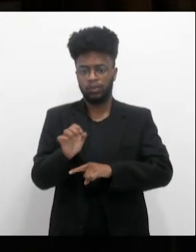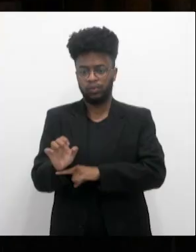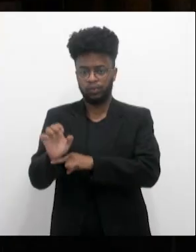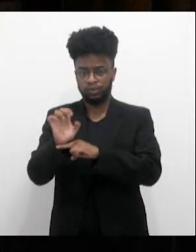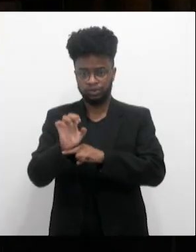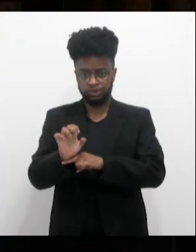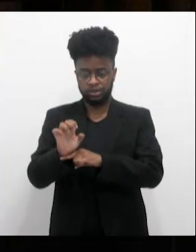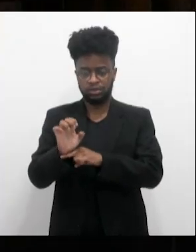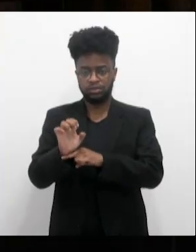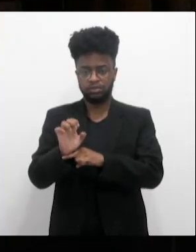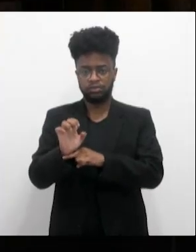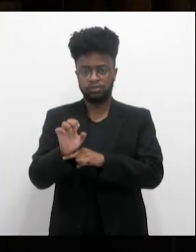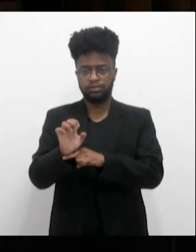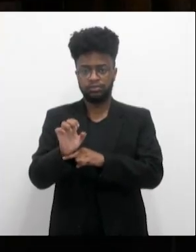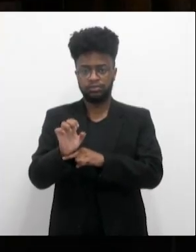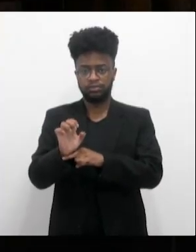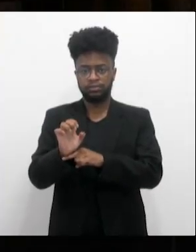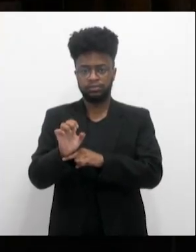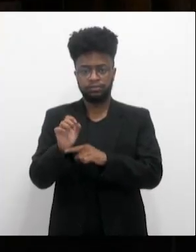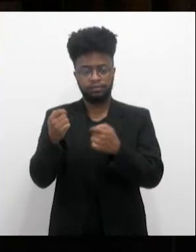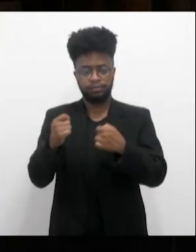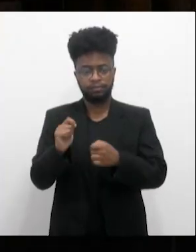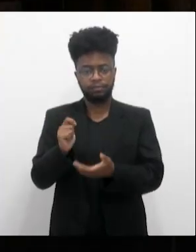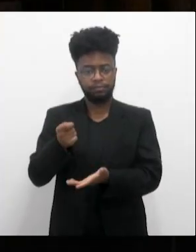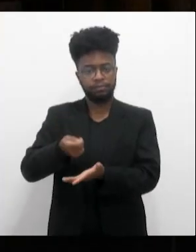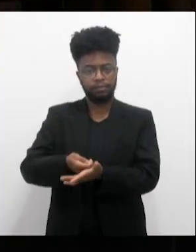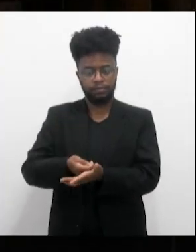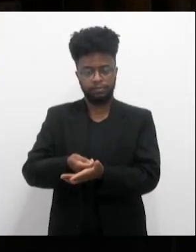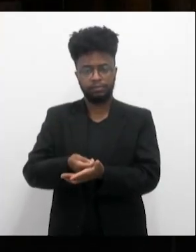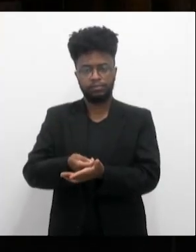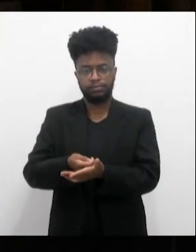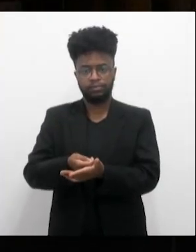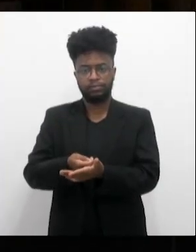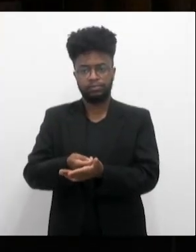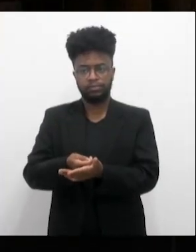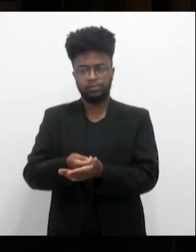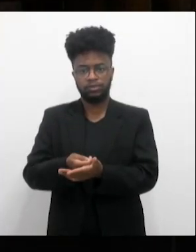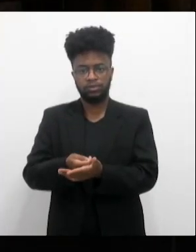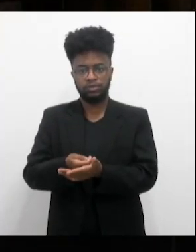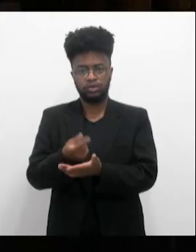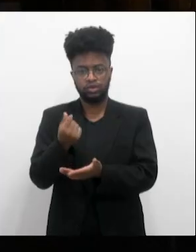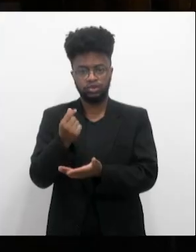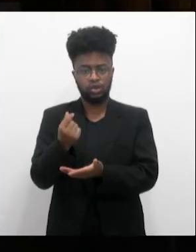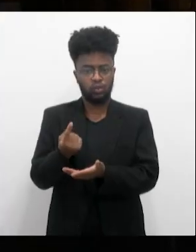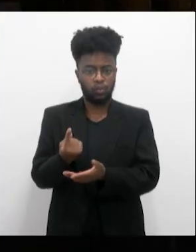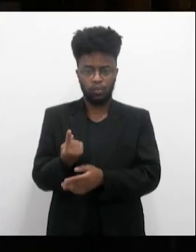Estado teve que financiar o Fundo Único,